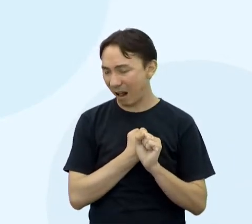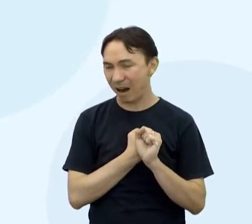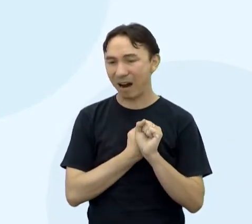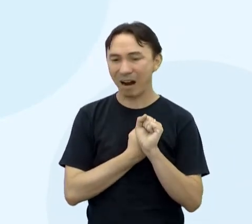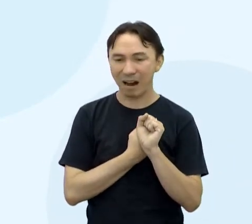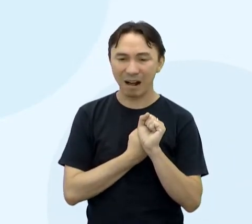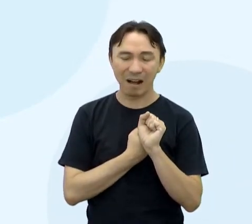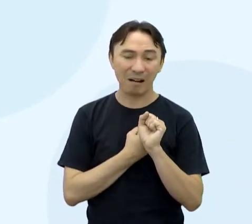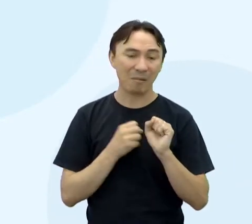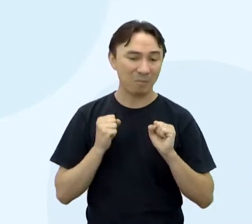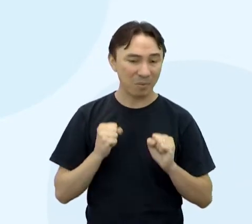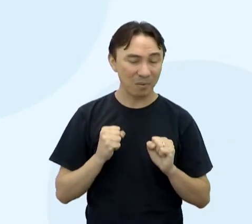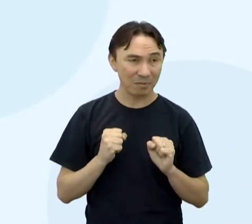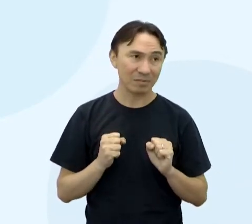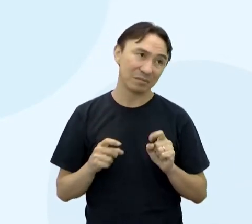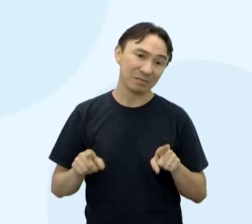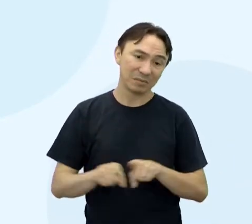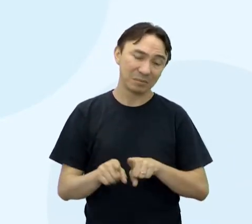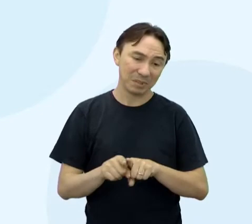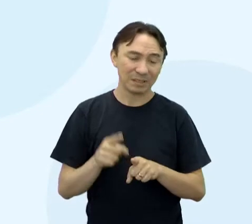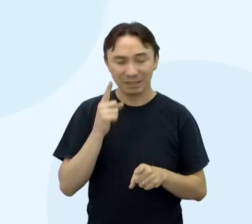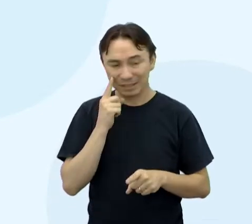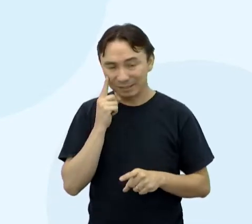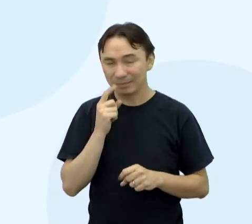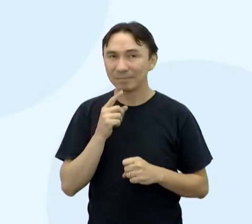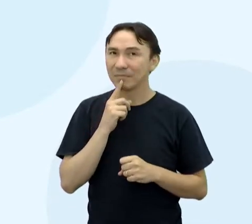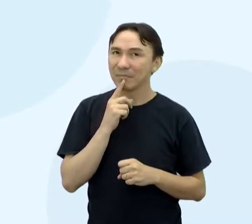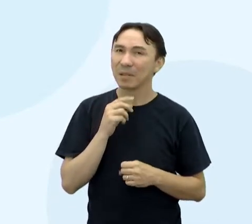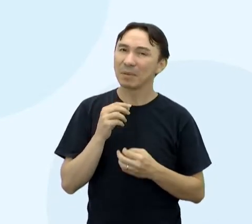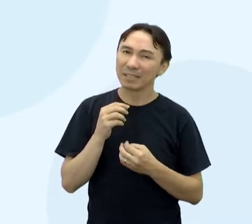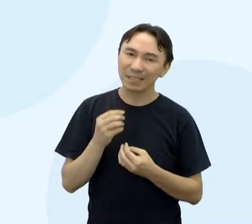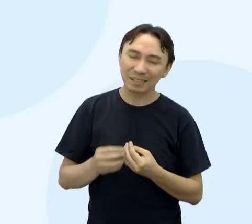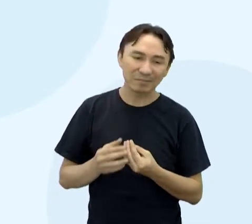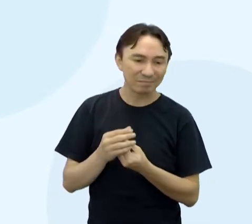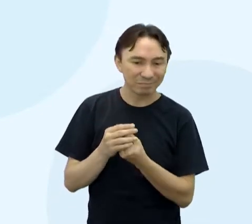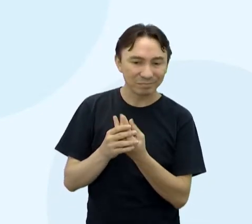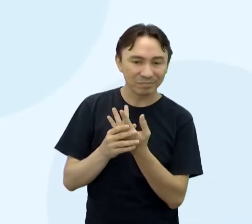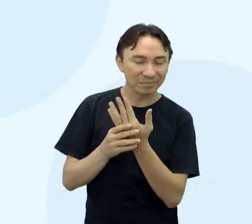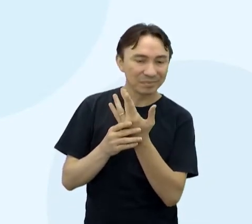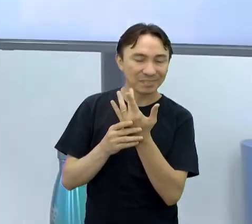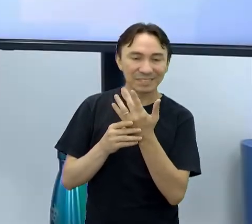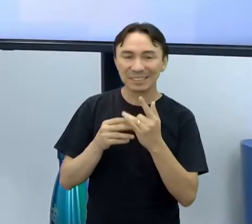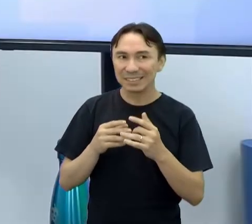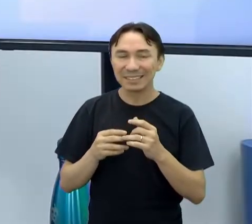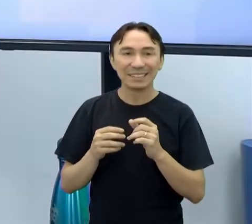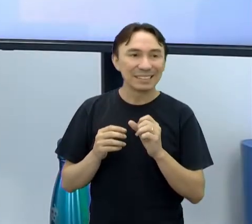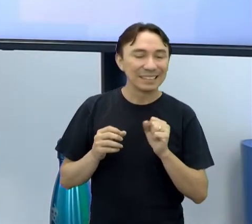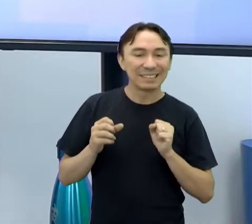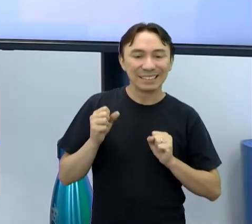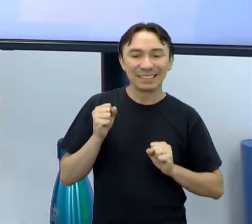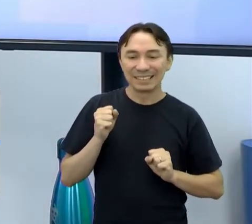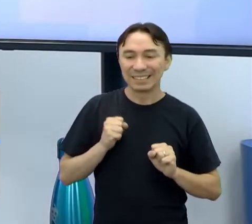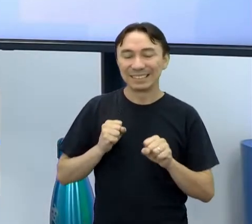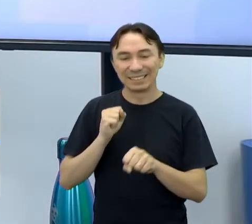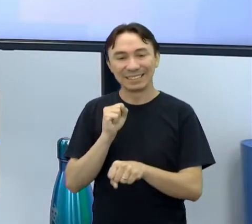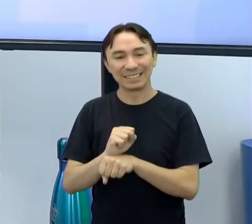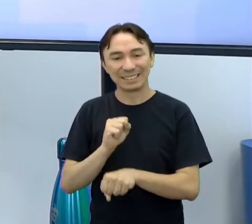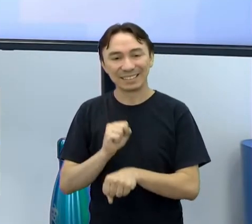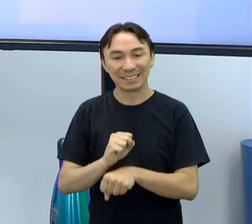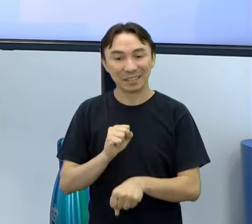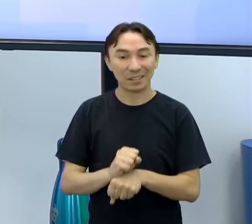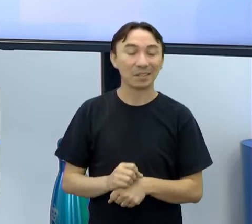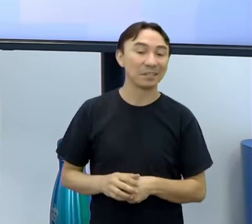como uma chama de esperança. Eu entendi nesse contexto. Olha como é legal, né? Que você falou que é mais coração, eu sou mais a